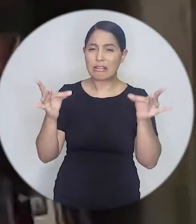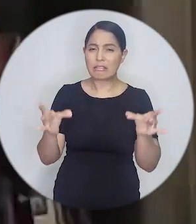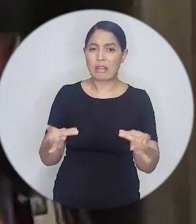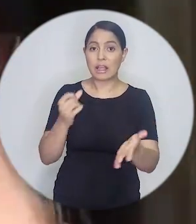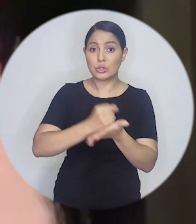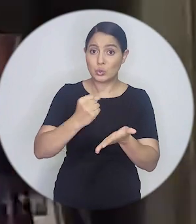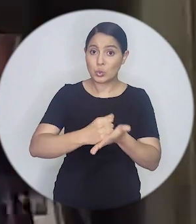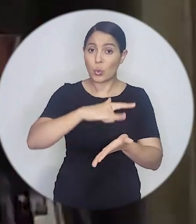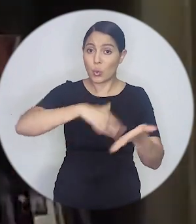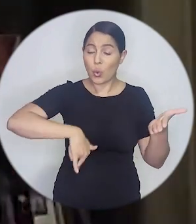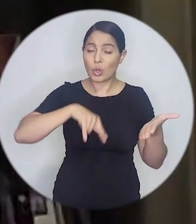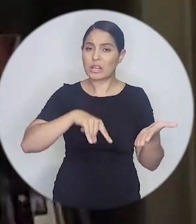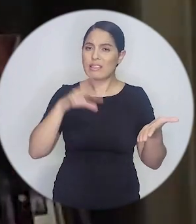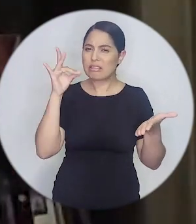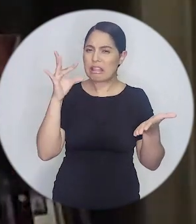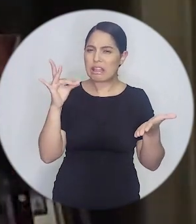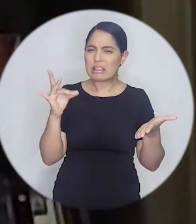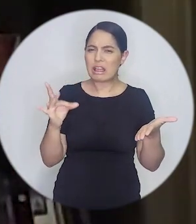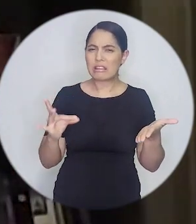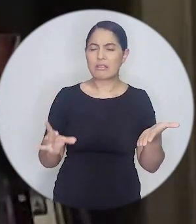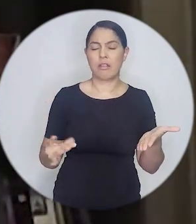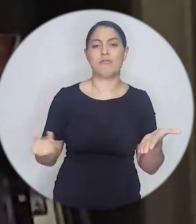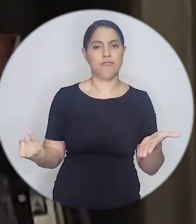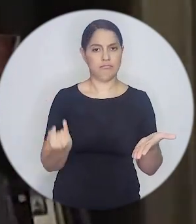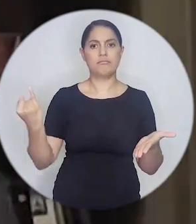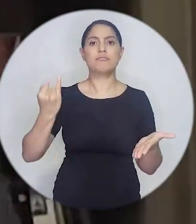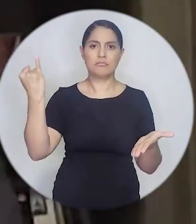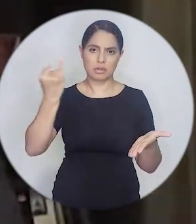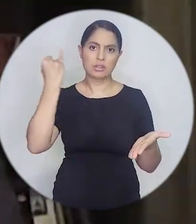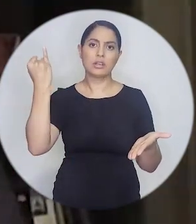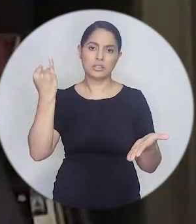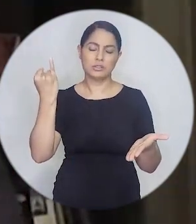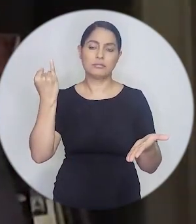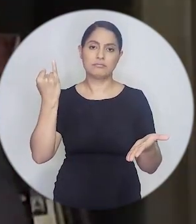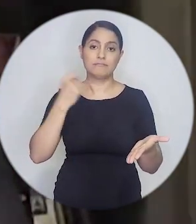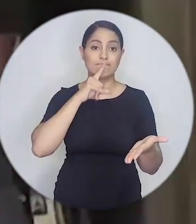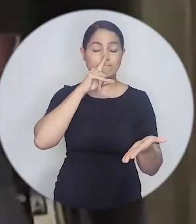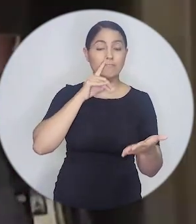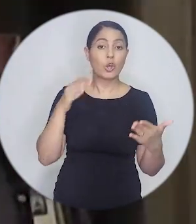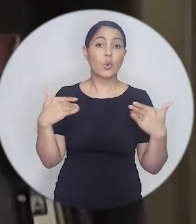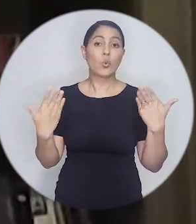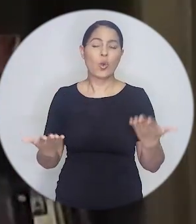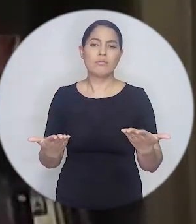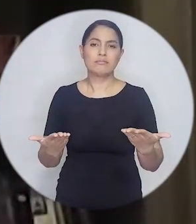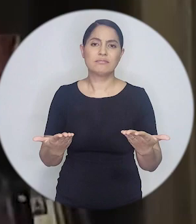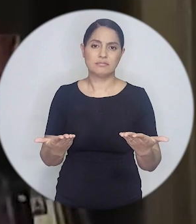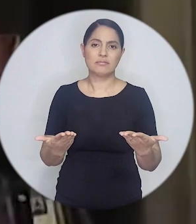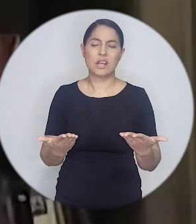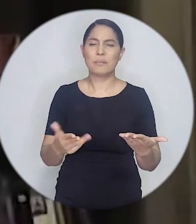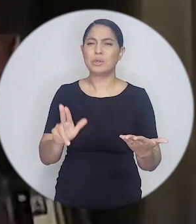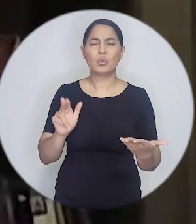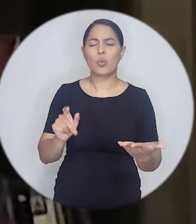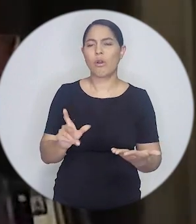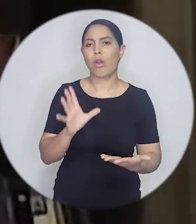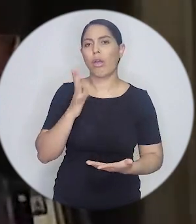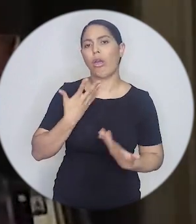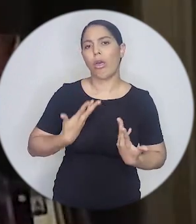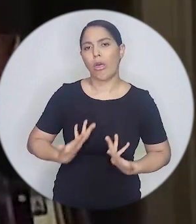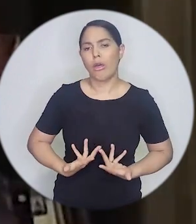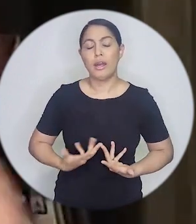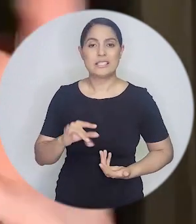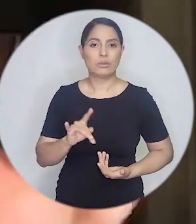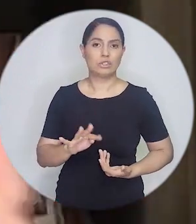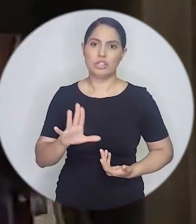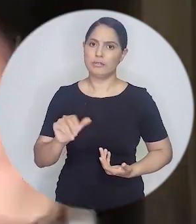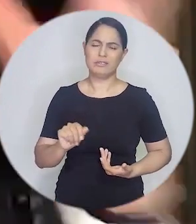risco detalhada, uma alocação de riscos bem feita, né? E tanto quanto possível exaustiva, nunca vai ser exaustiva,